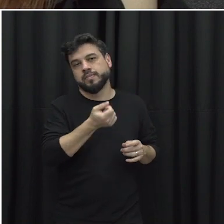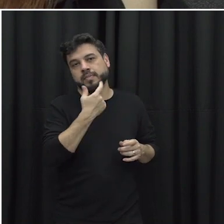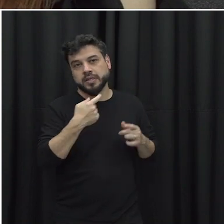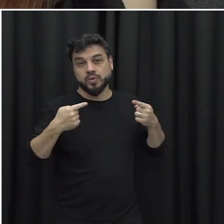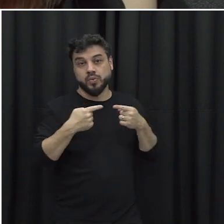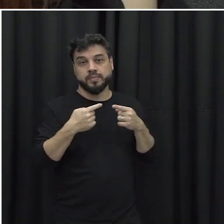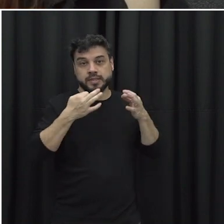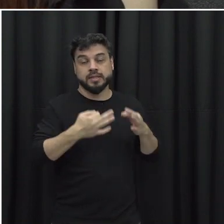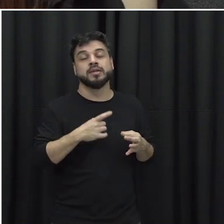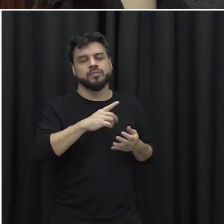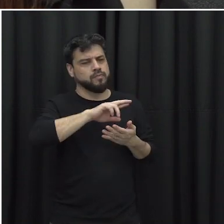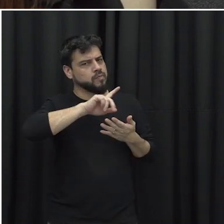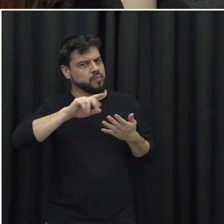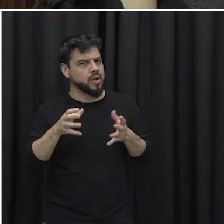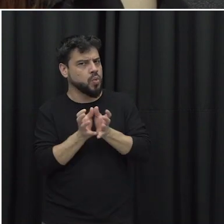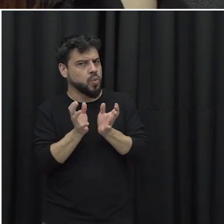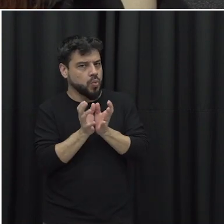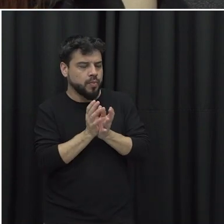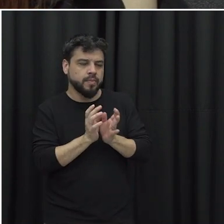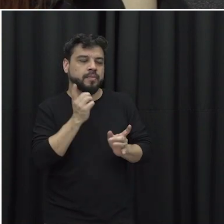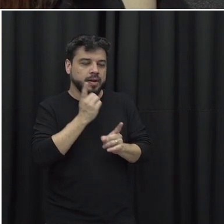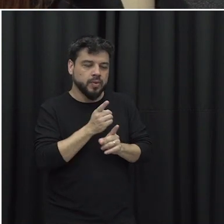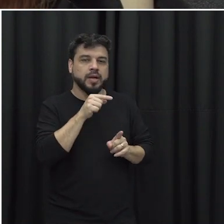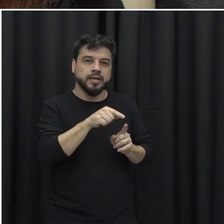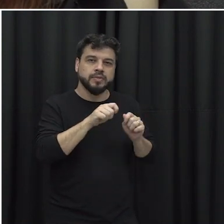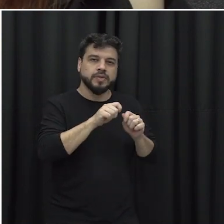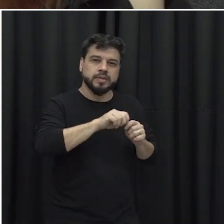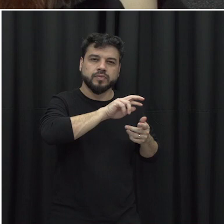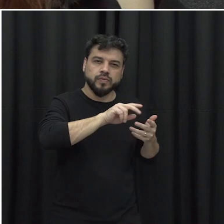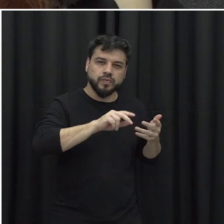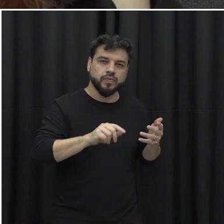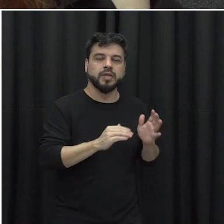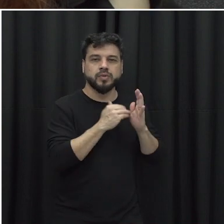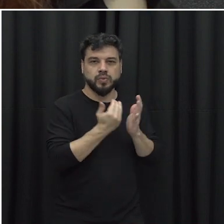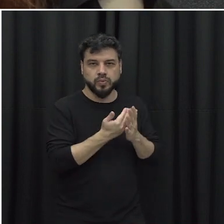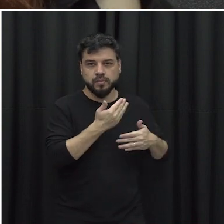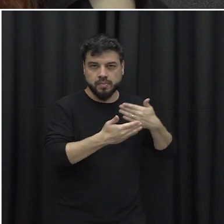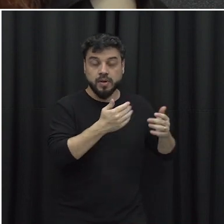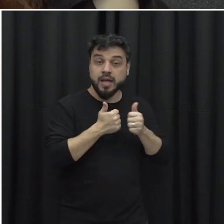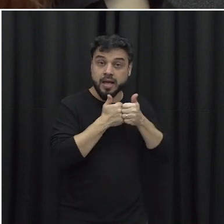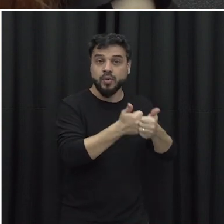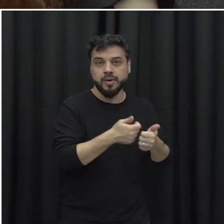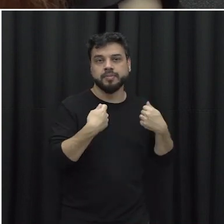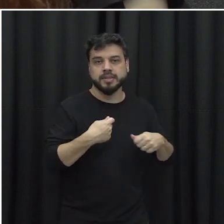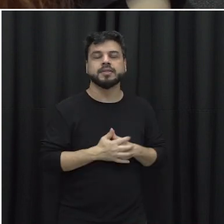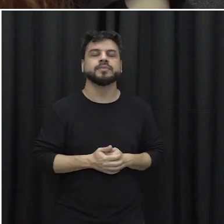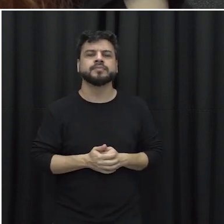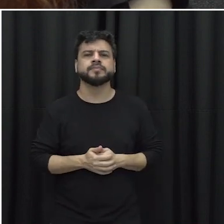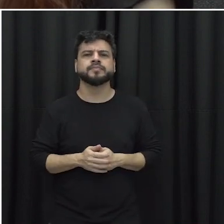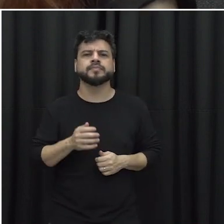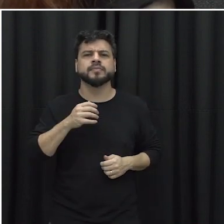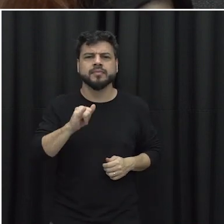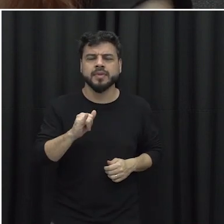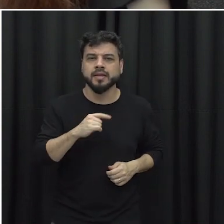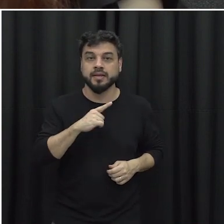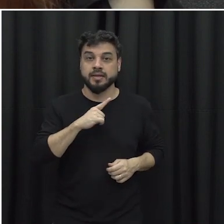para poder fazer esse acompanhamento até. E no caso de pacientes que judicializam para o